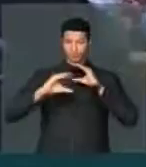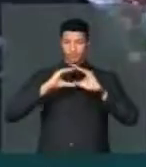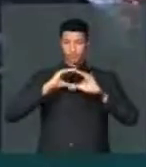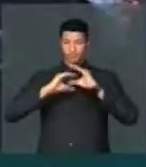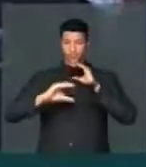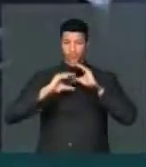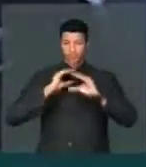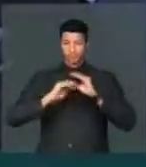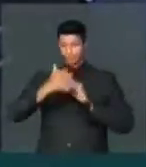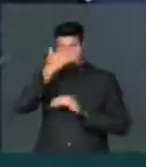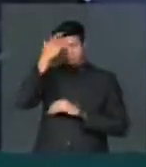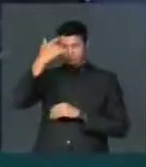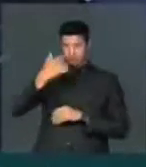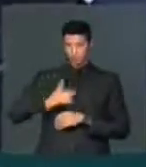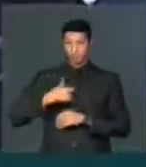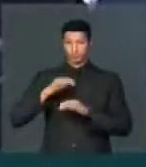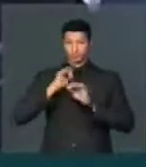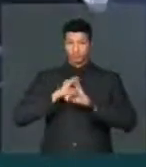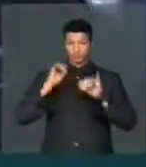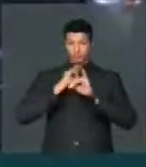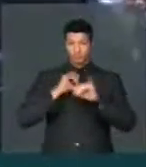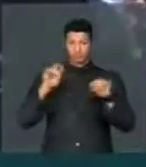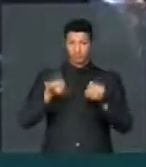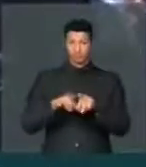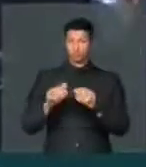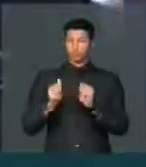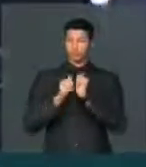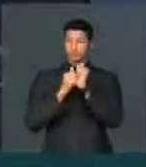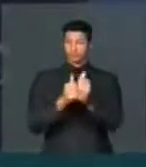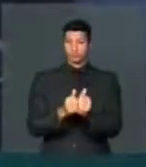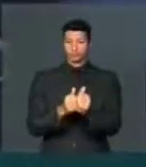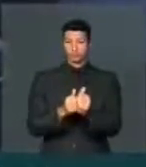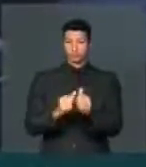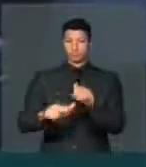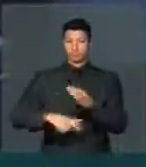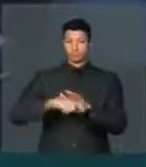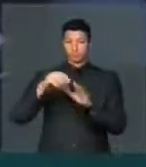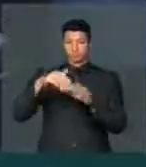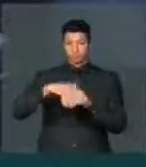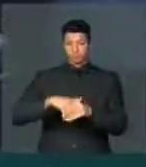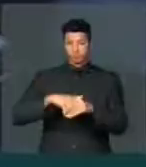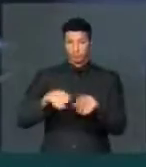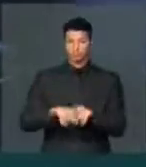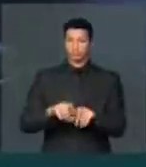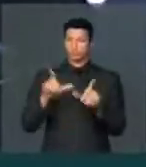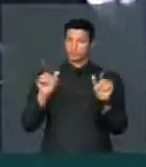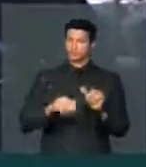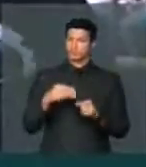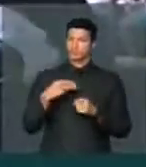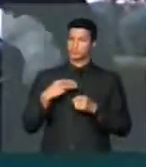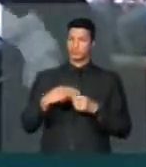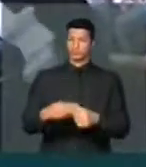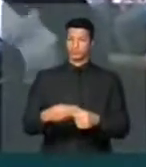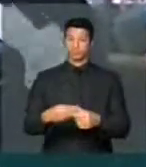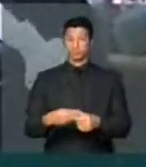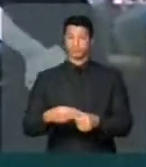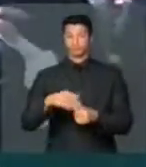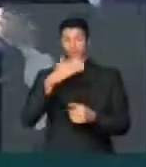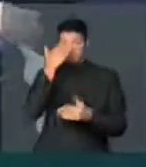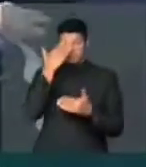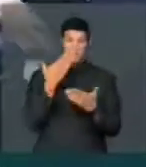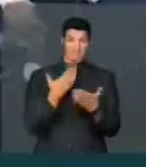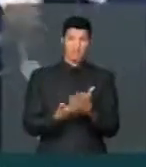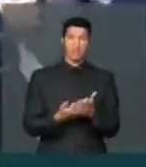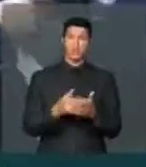comunicação dos candidatos nas campanhas junto a esse eleitorado, e são poucos municípios,